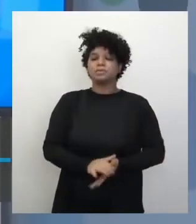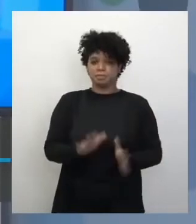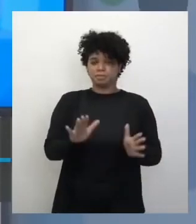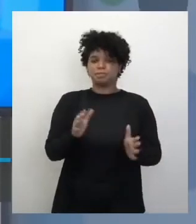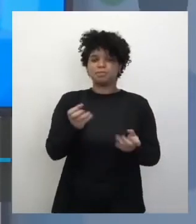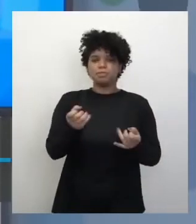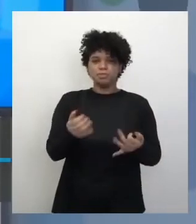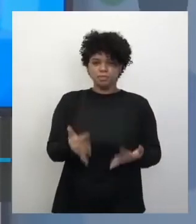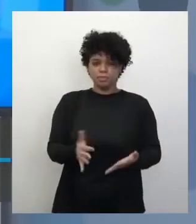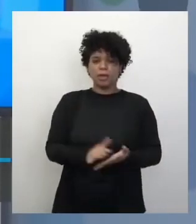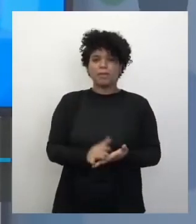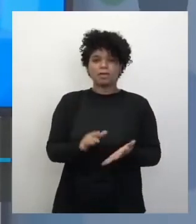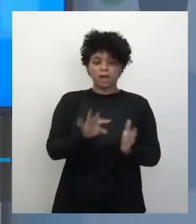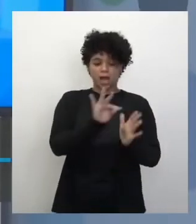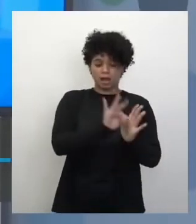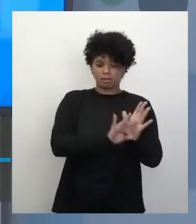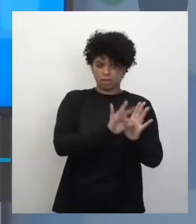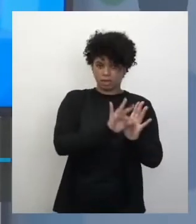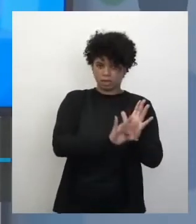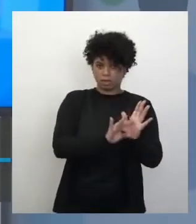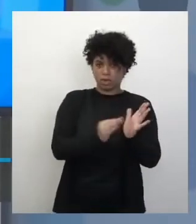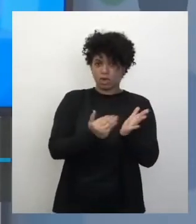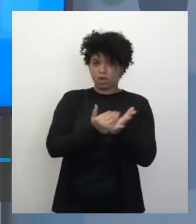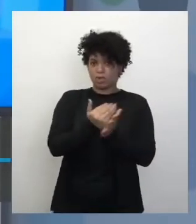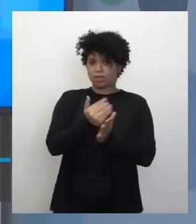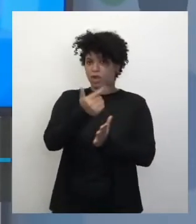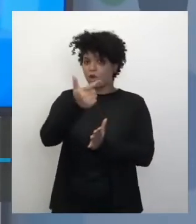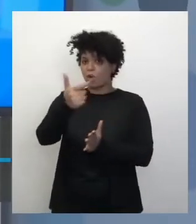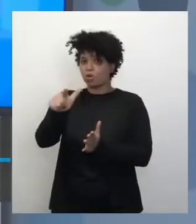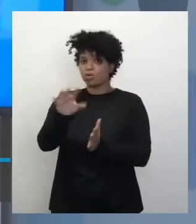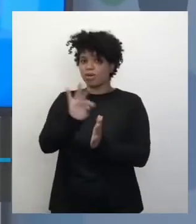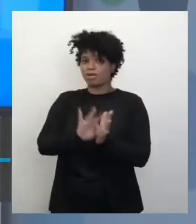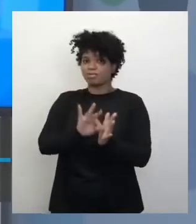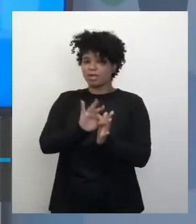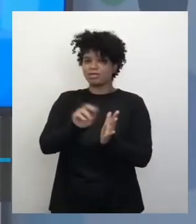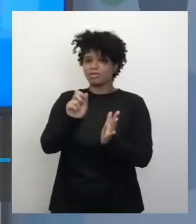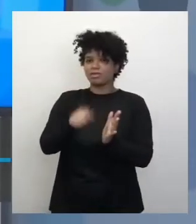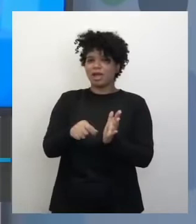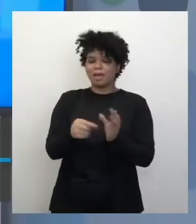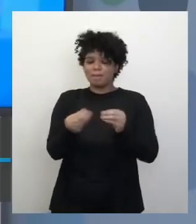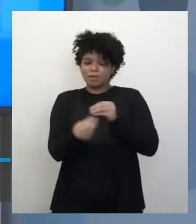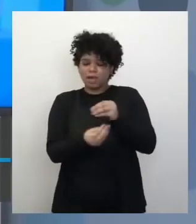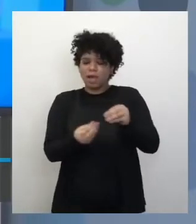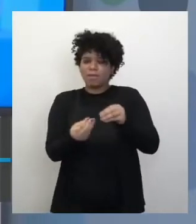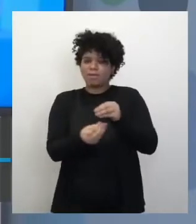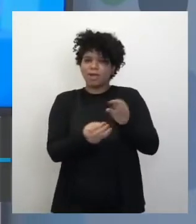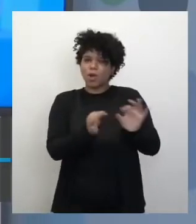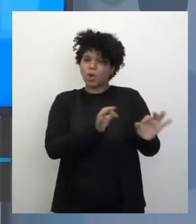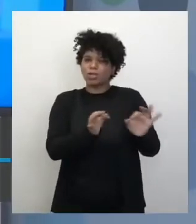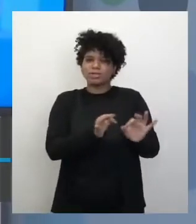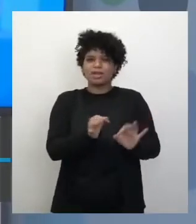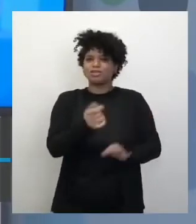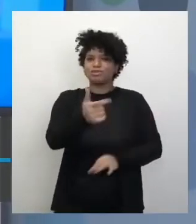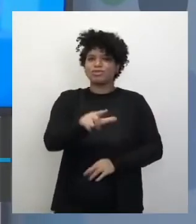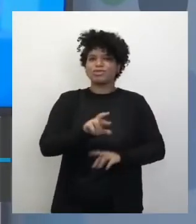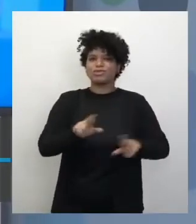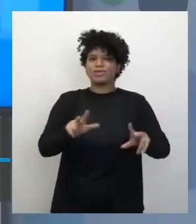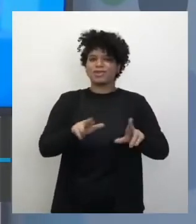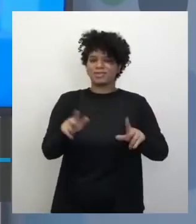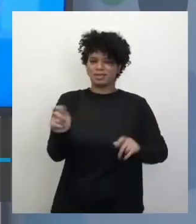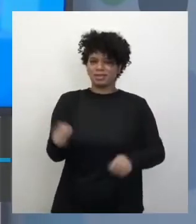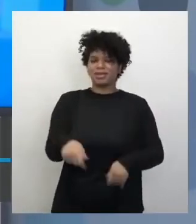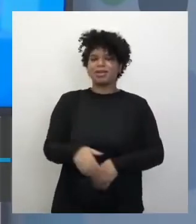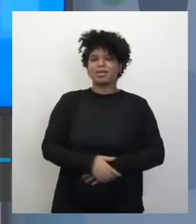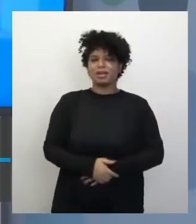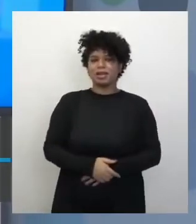texto, ou a partir desse texto, cria-se outros textos. Então, os textos, a gente pode tratar da seguinte forma, não existe